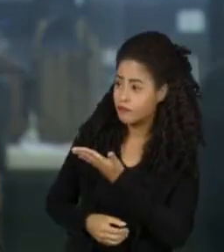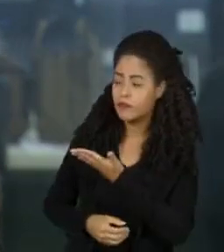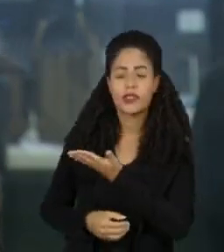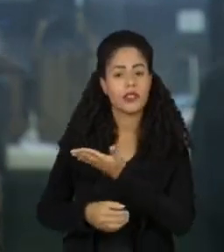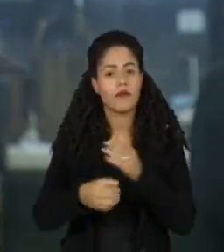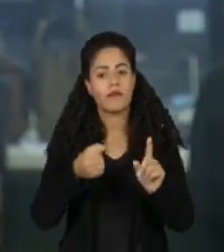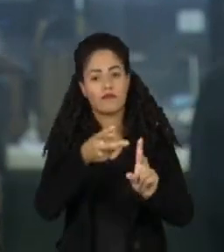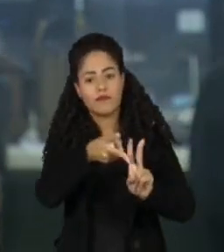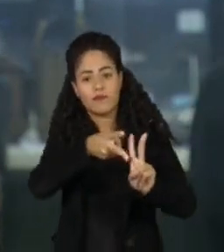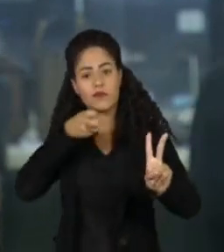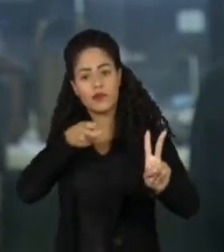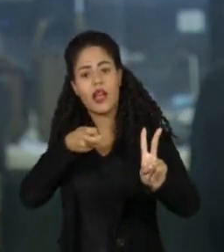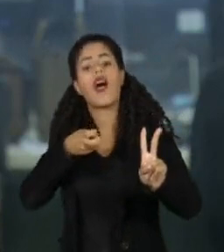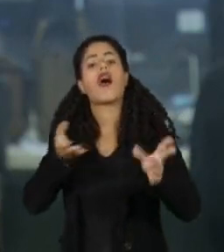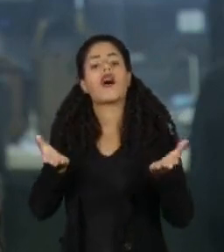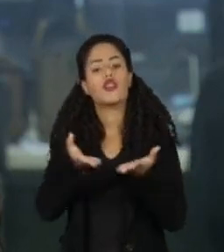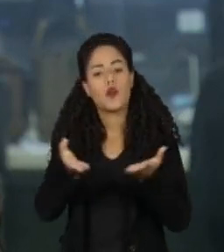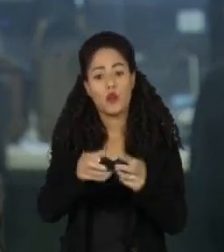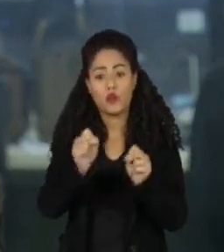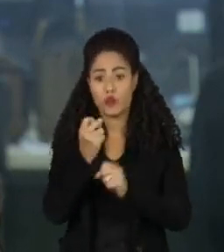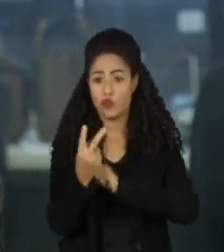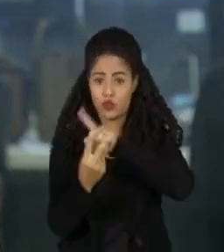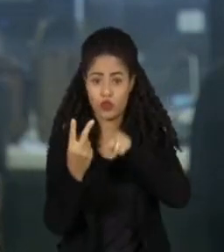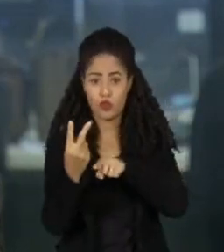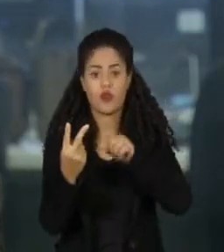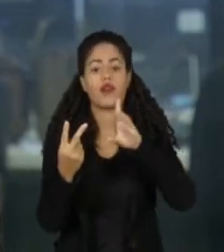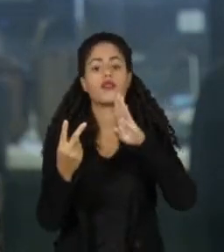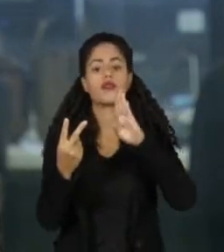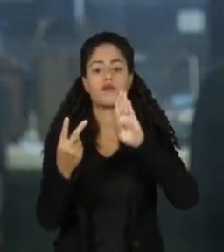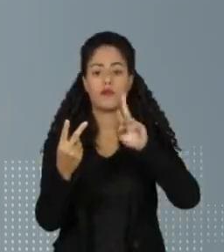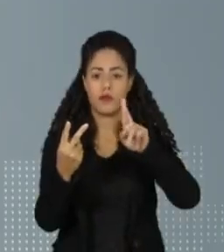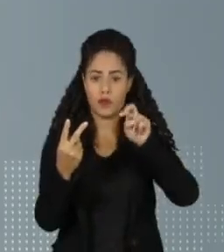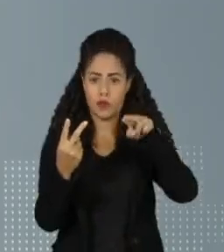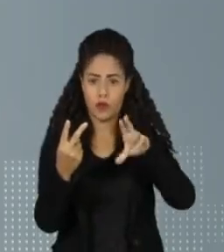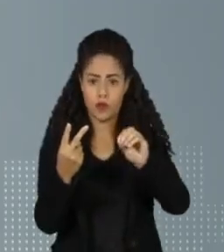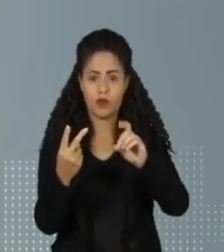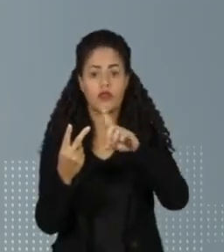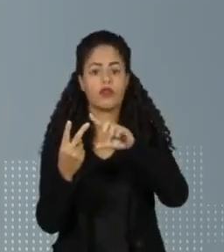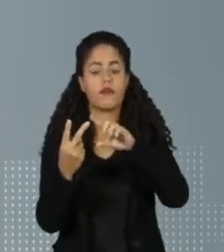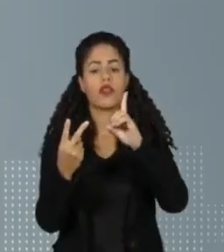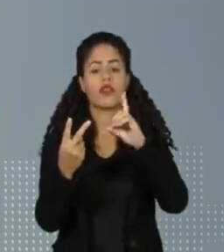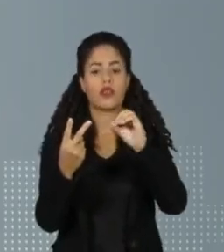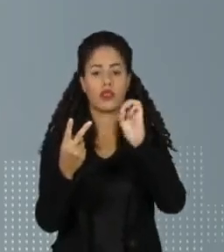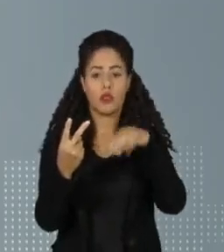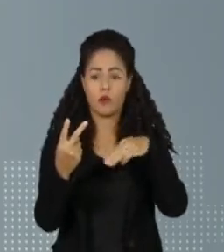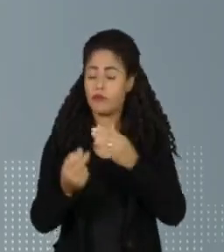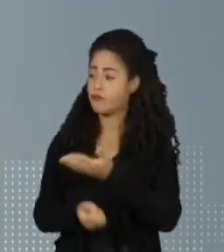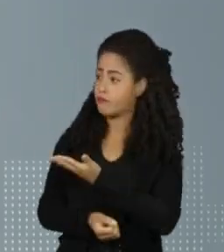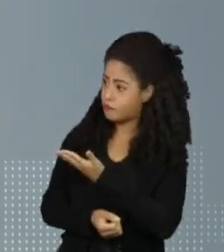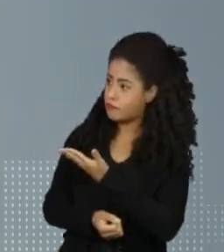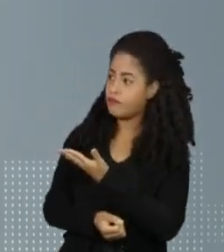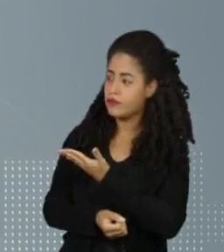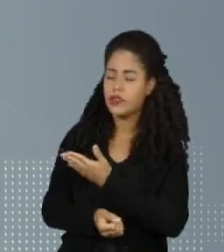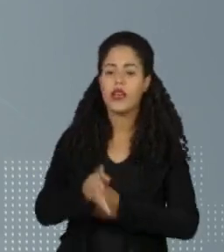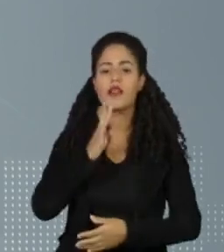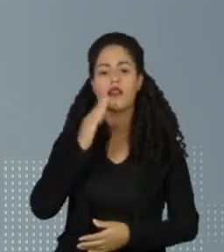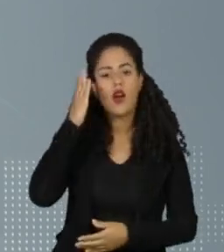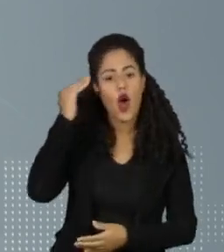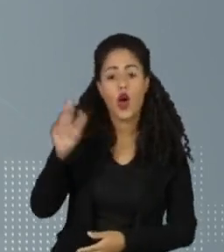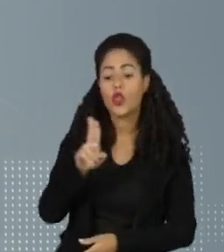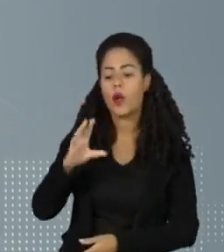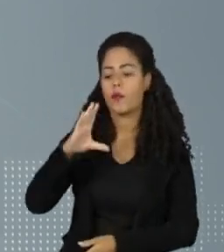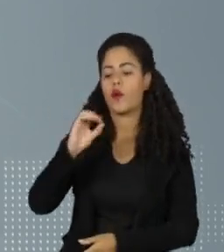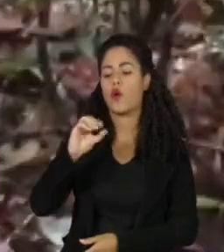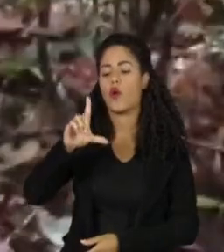e do indigenista Bruno Pereira, foi o mandante do crime. Rubens Vilar Coelho, conhecido como Colômbia, foi